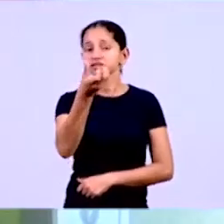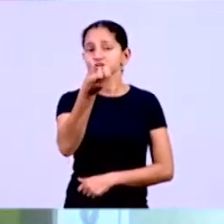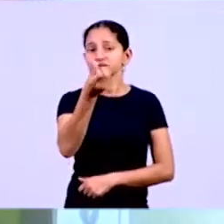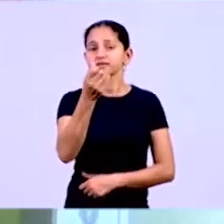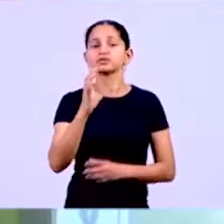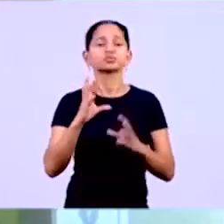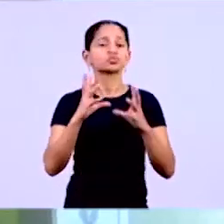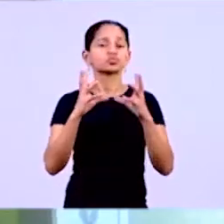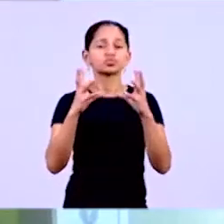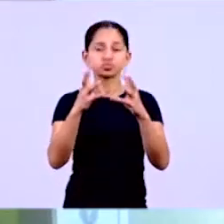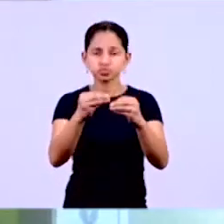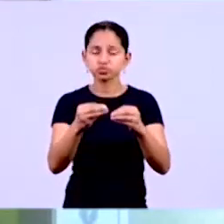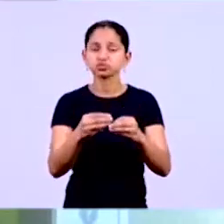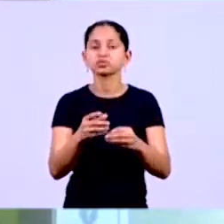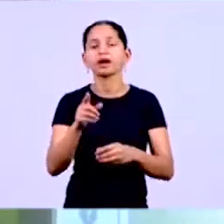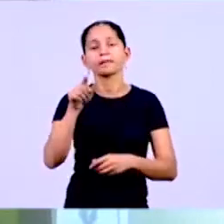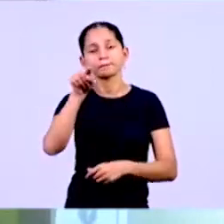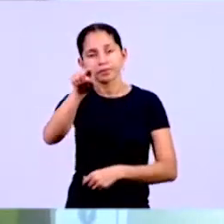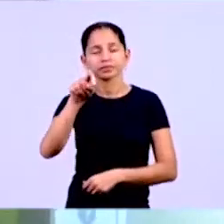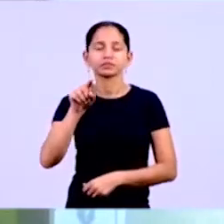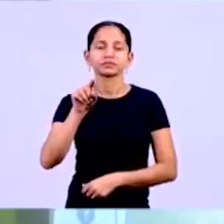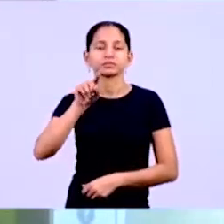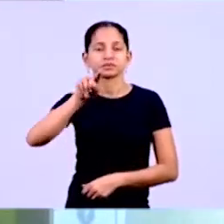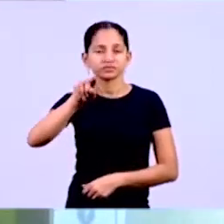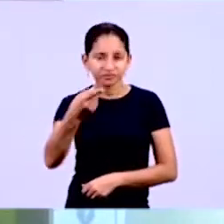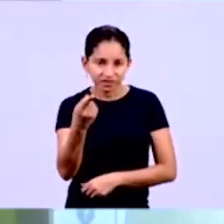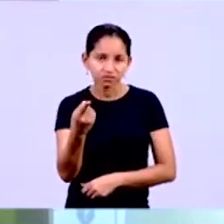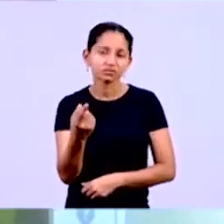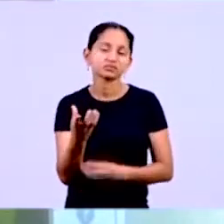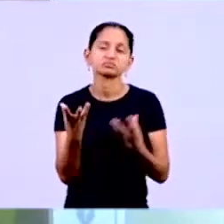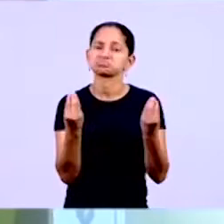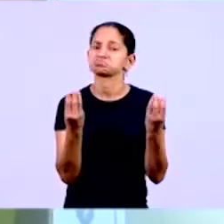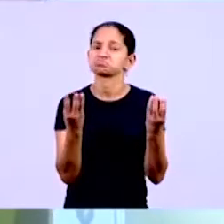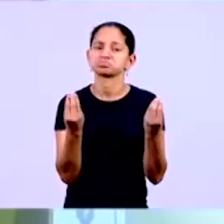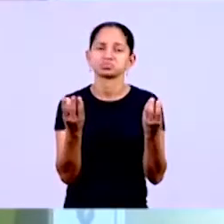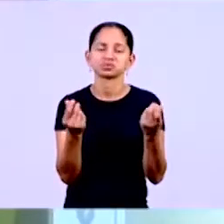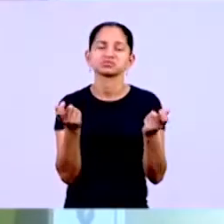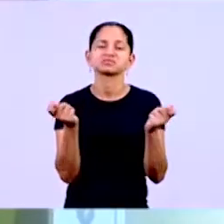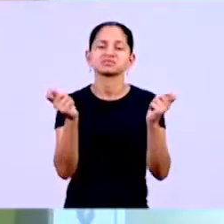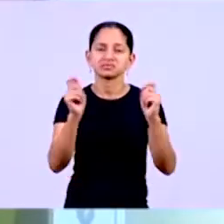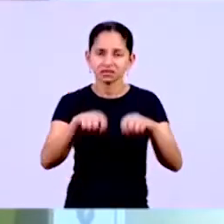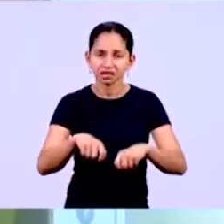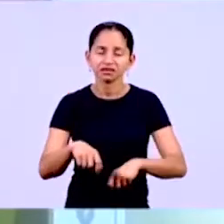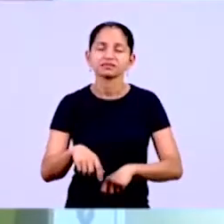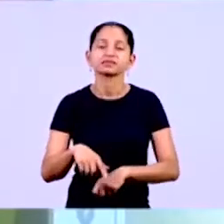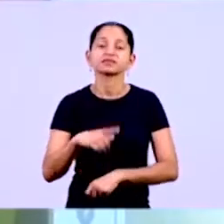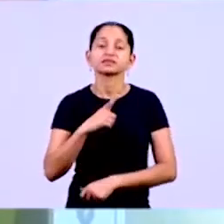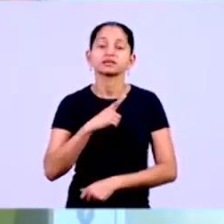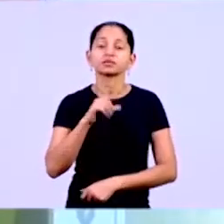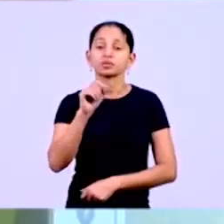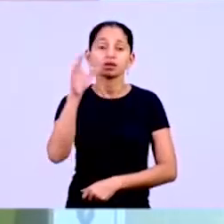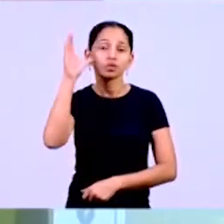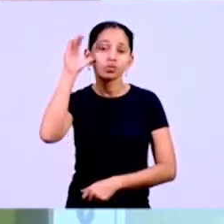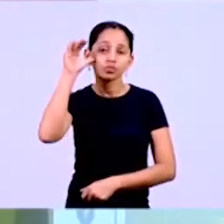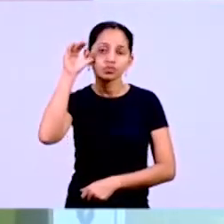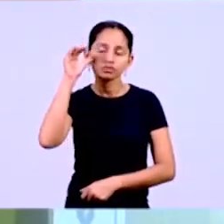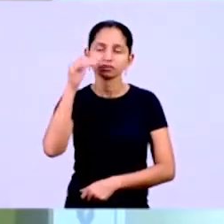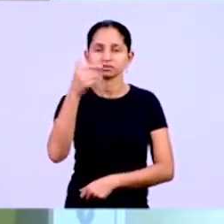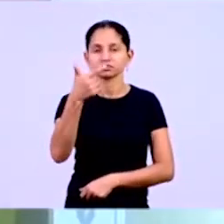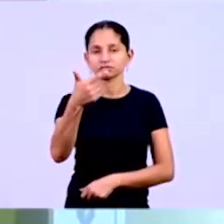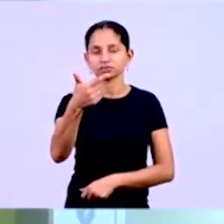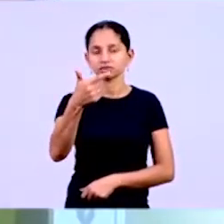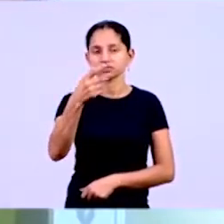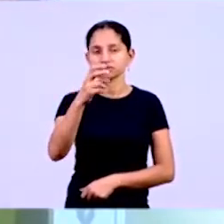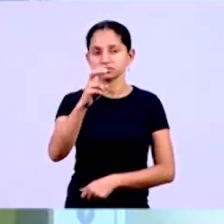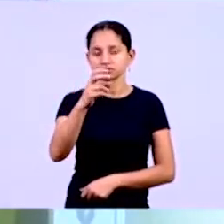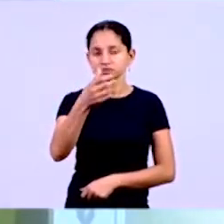pontos, números, 256 dá e sobra, né? Só como curiosidade, hoje esse tamanho